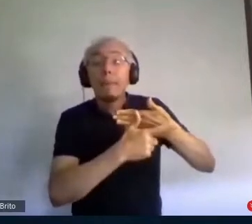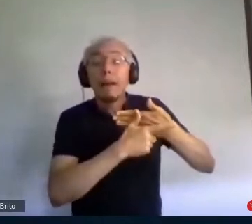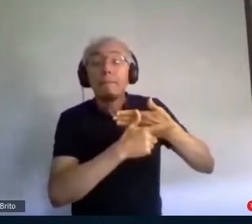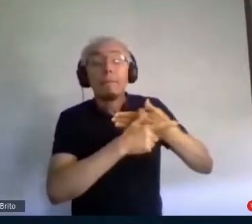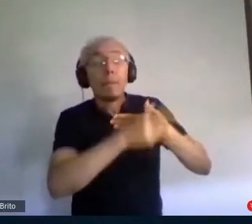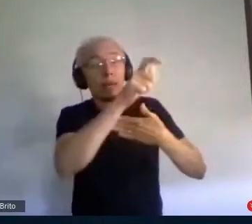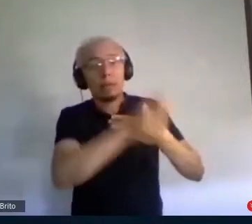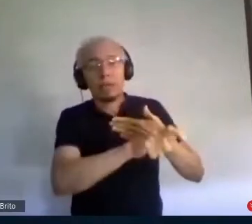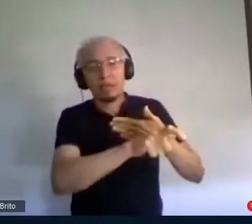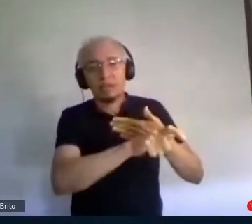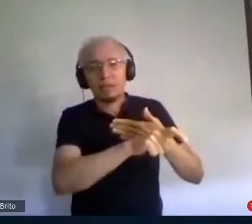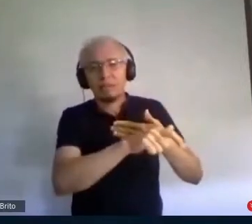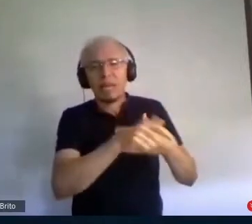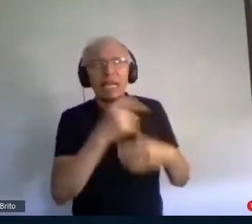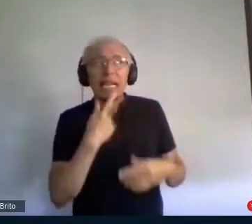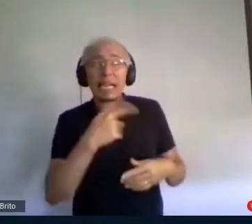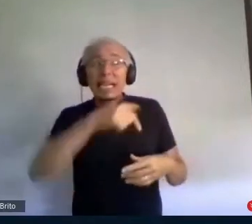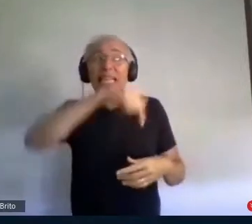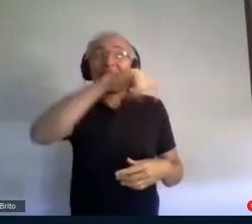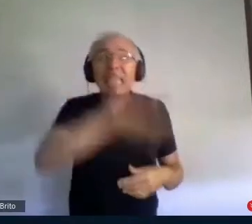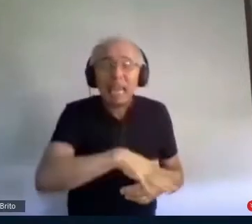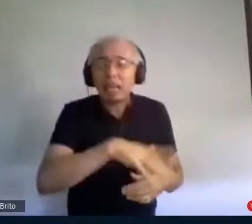Muito mais de quem de fato ele é.